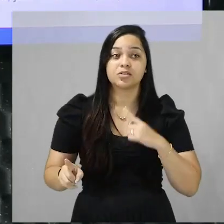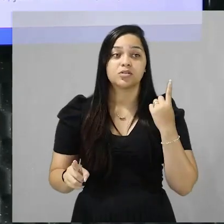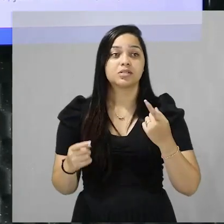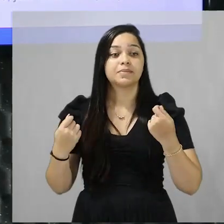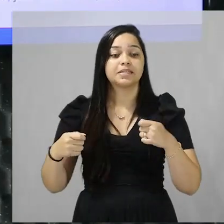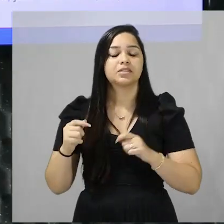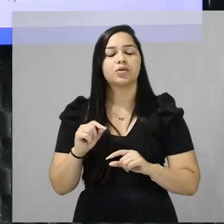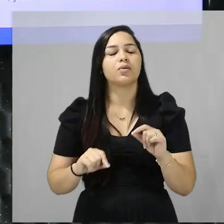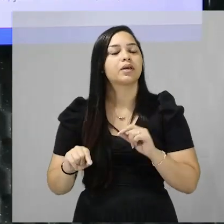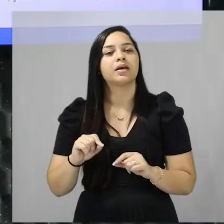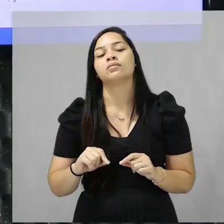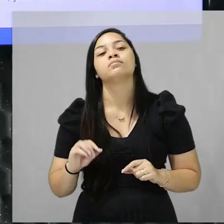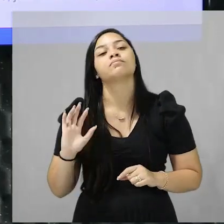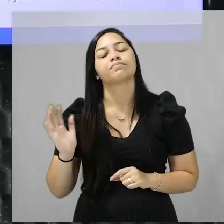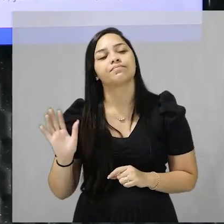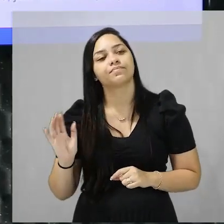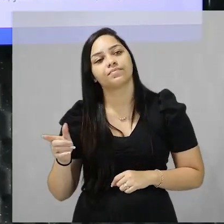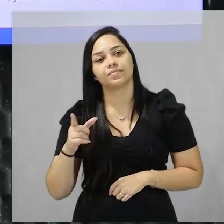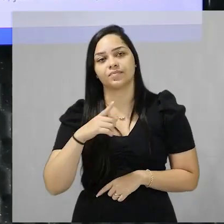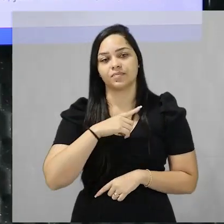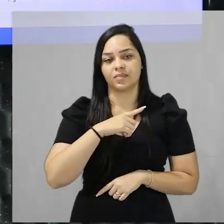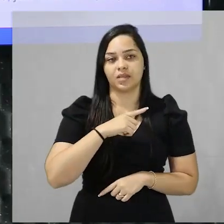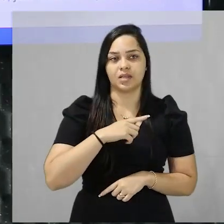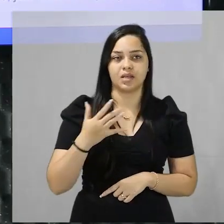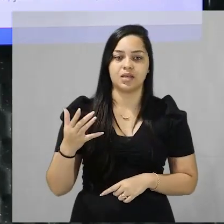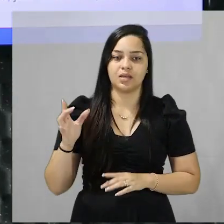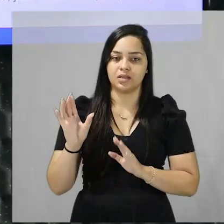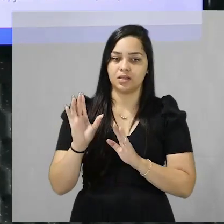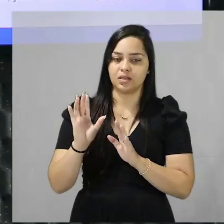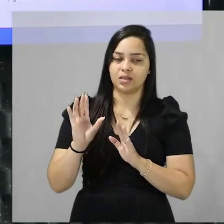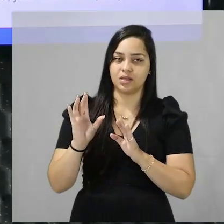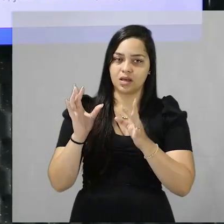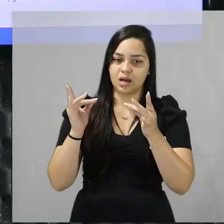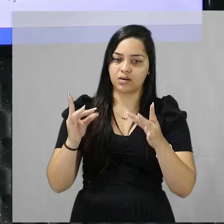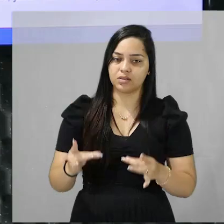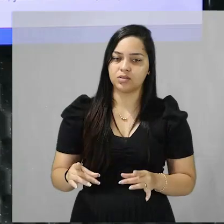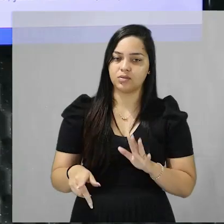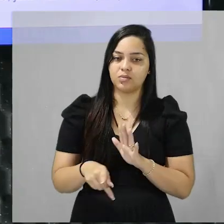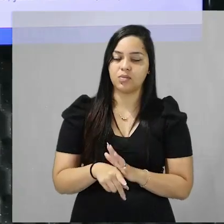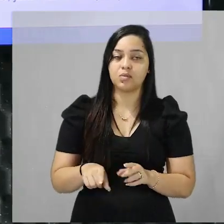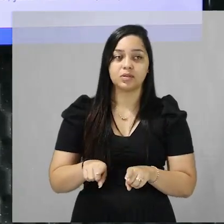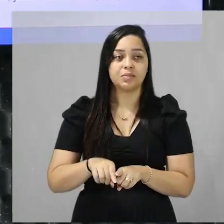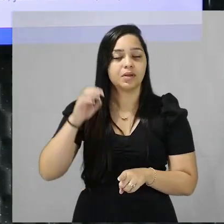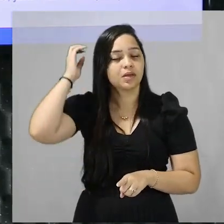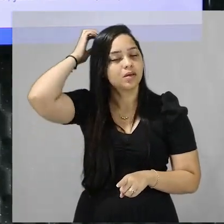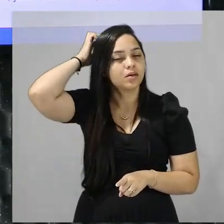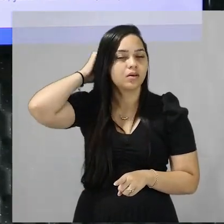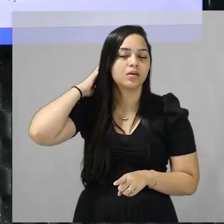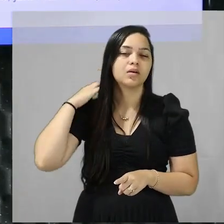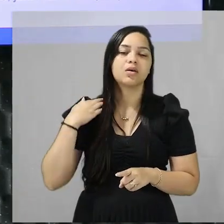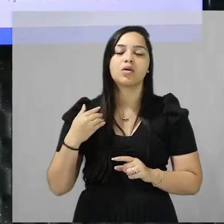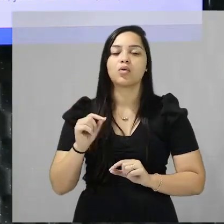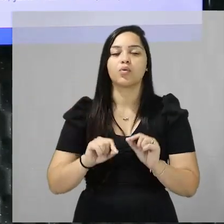levar em consideração aquilo que está sendo descrito pelo bojo da questão e aquilo ao qual se